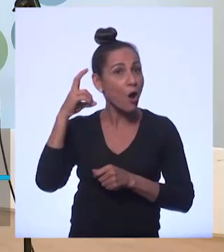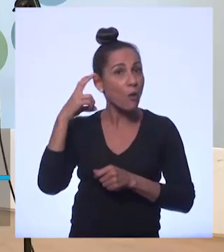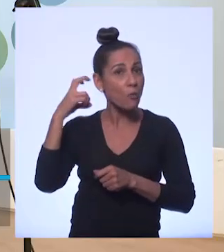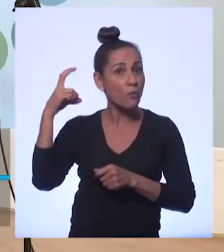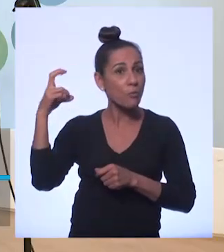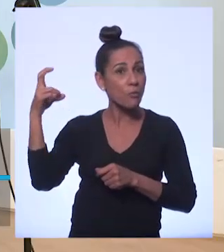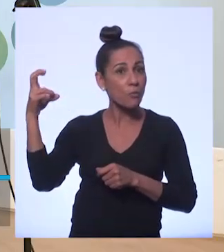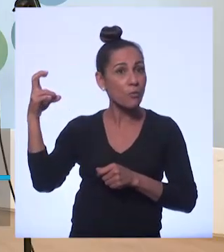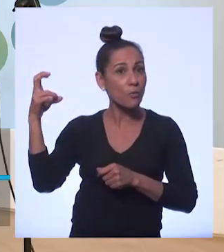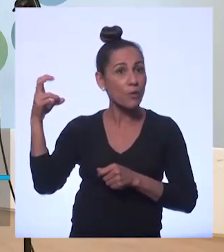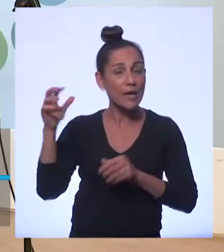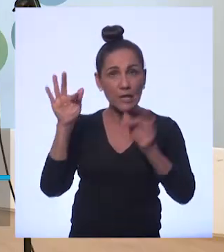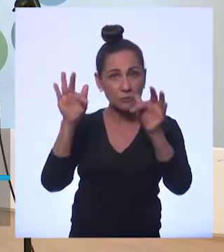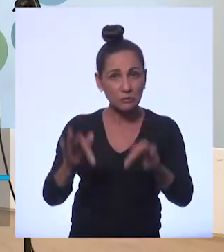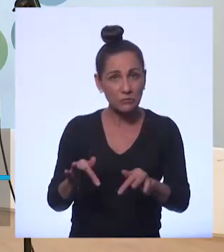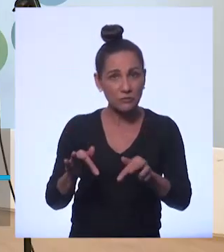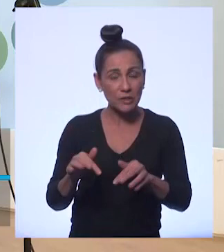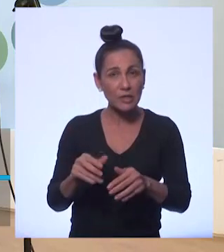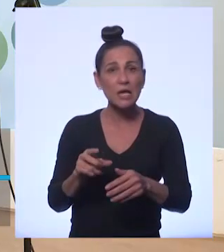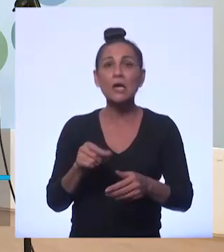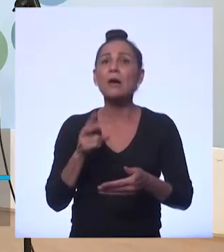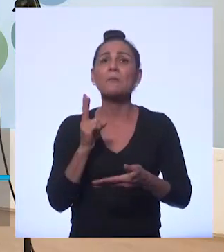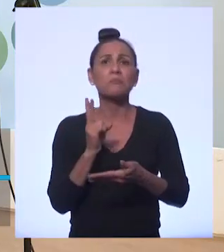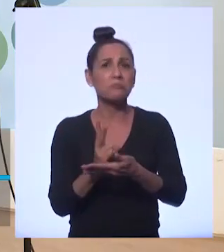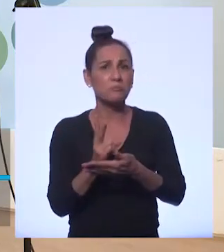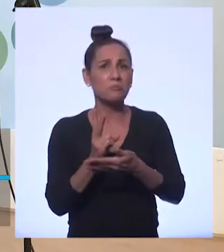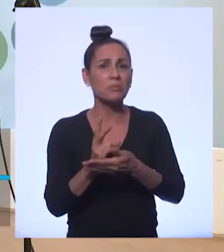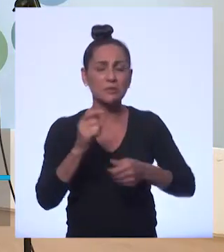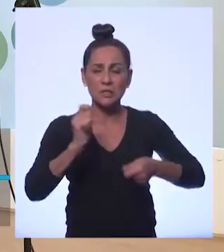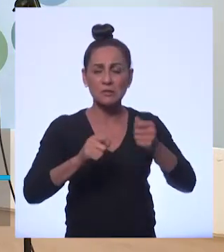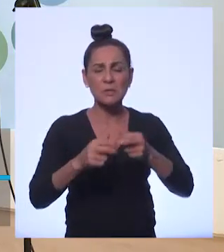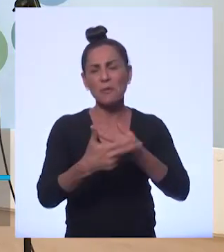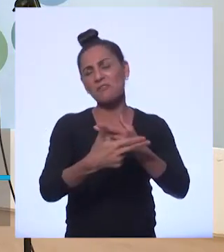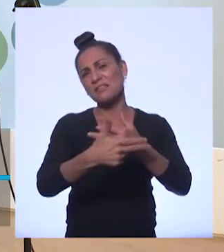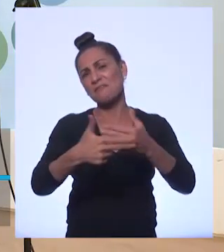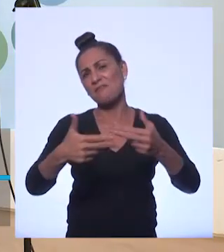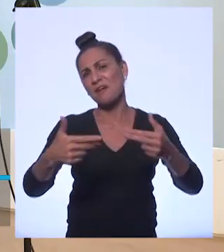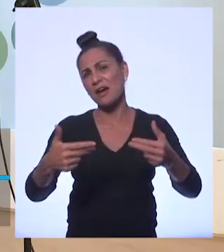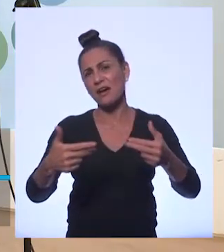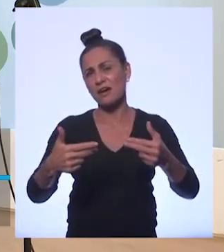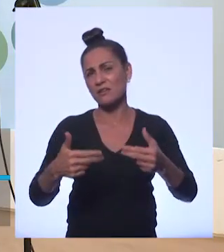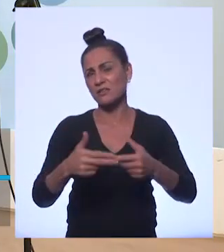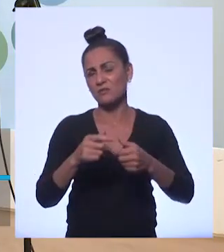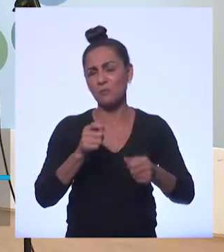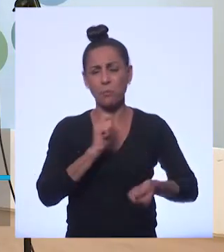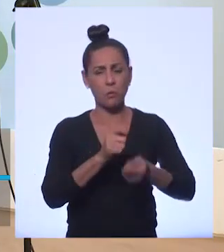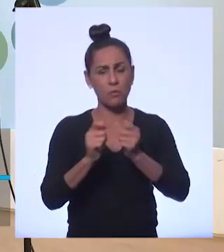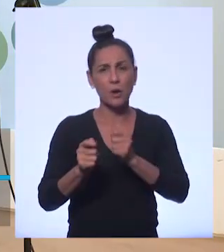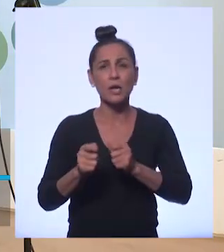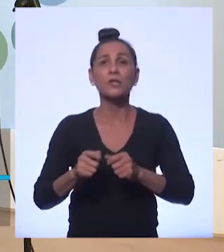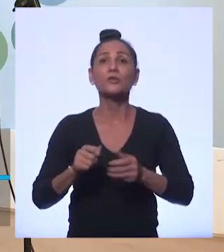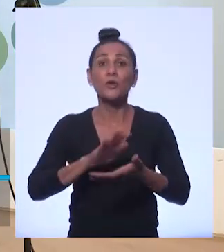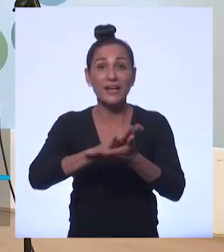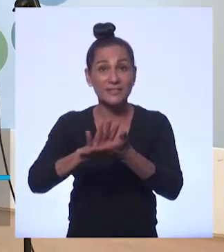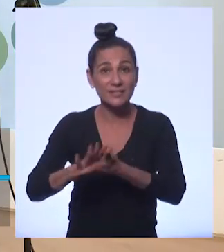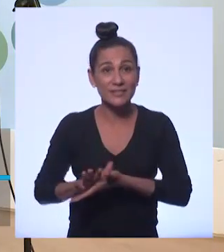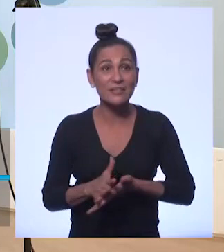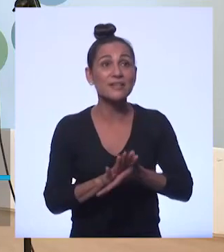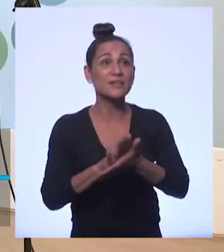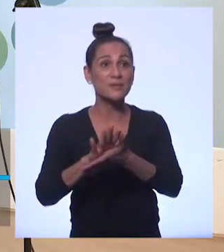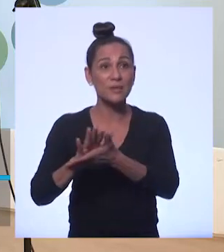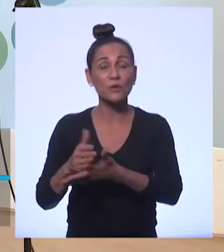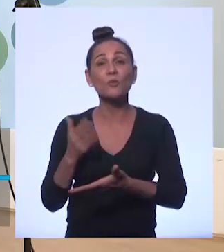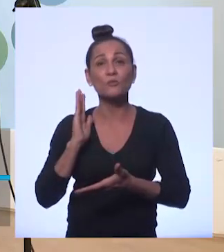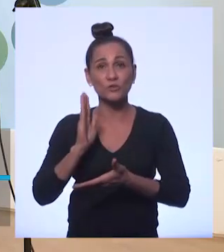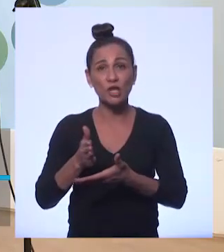um fim em si mesmo, a bateria. A bateria você pode fazer um monte de coisas com ela, inclusive tocar samba, como eu toquei,